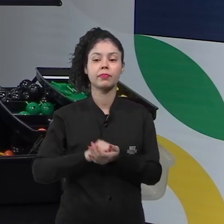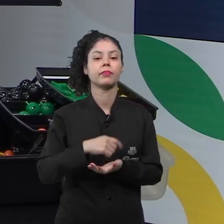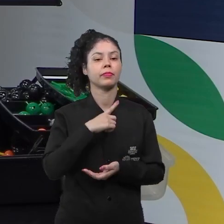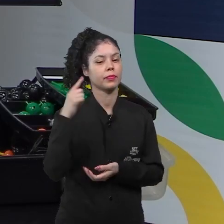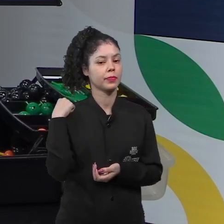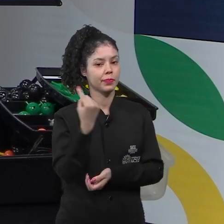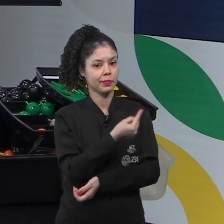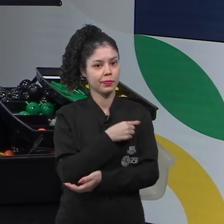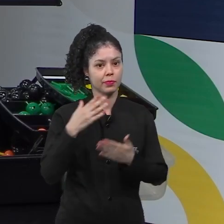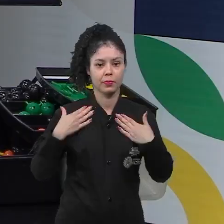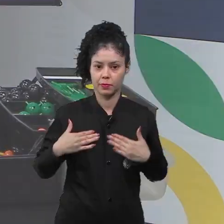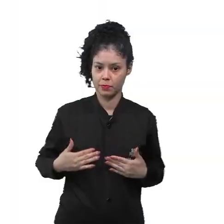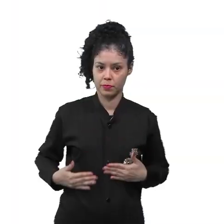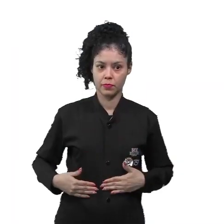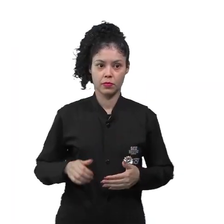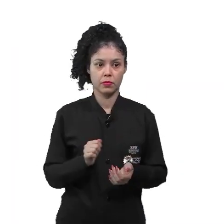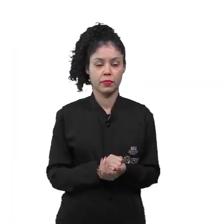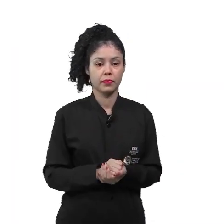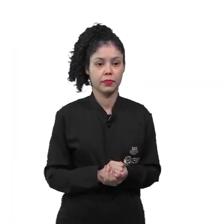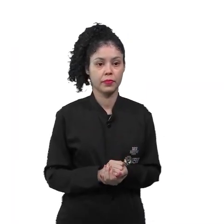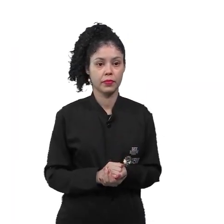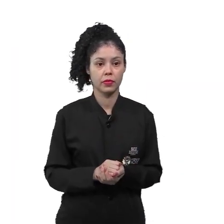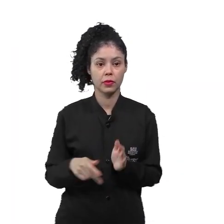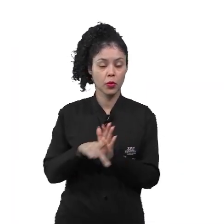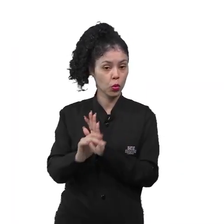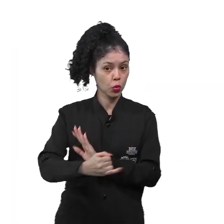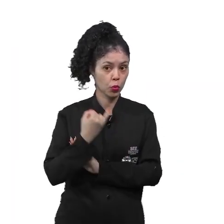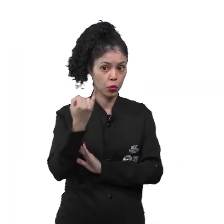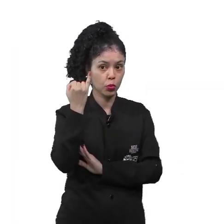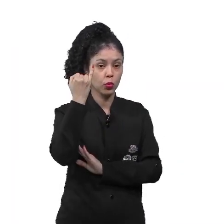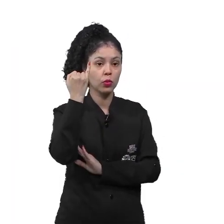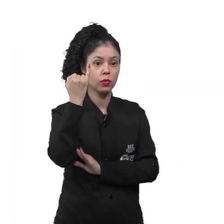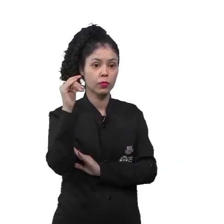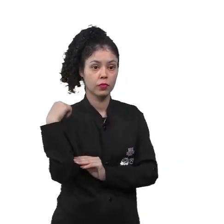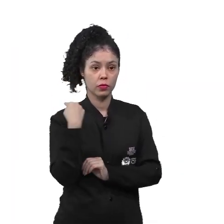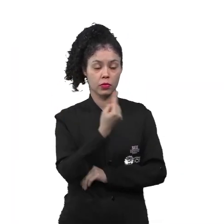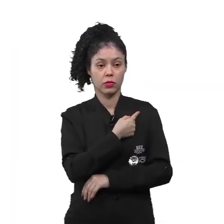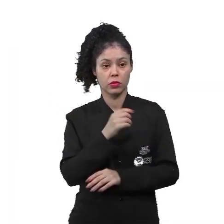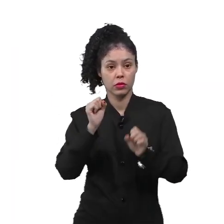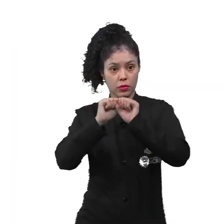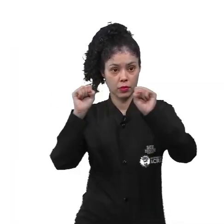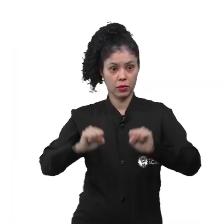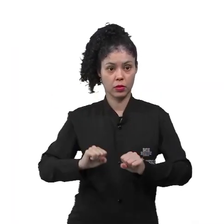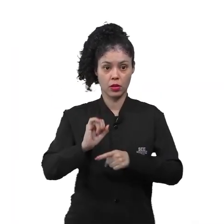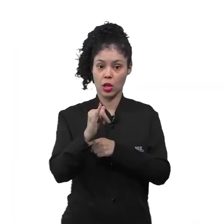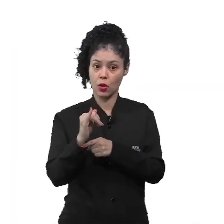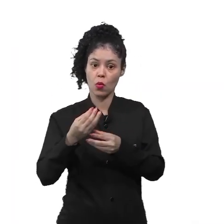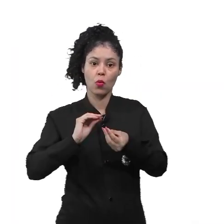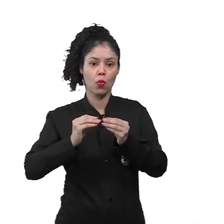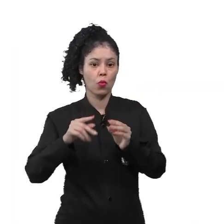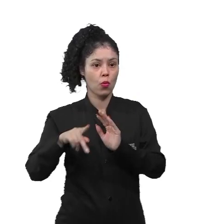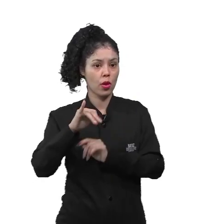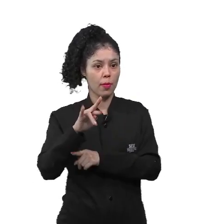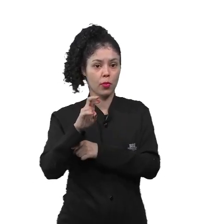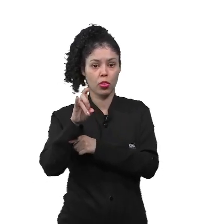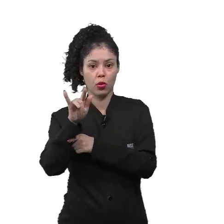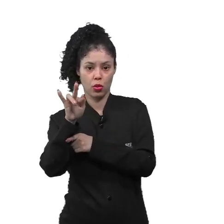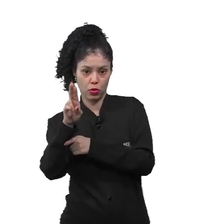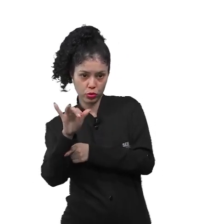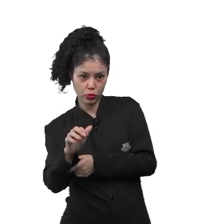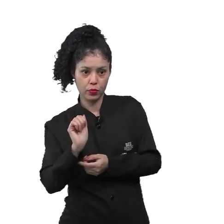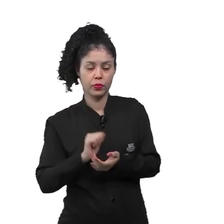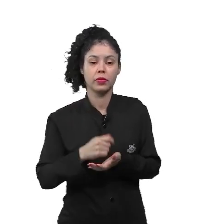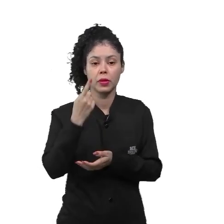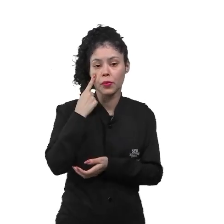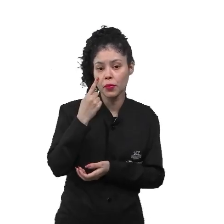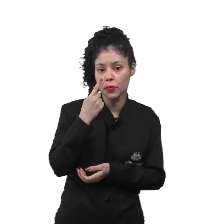ali no nosso organismo. Então, ela é extremamente importante ali para o nosso sistema imunológico, né? Nessa fase aí do Covid,